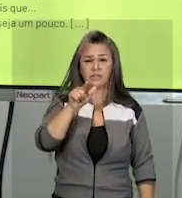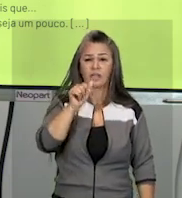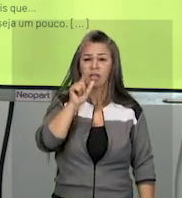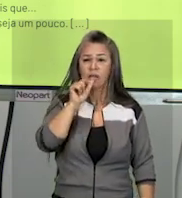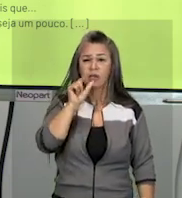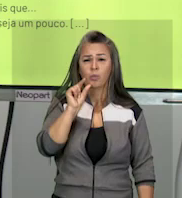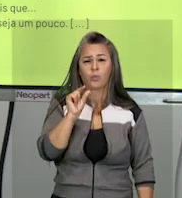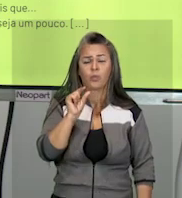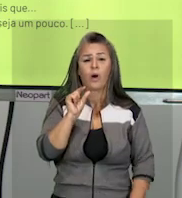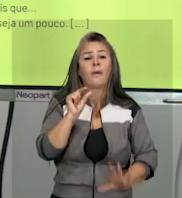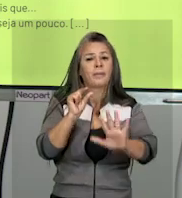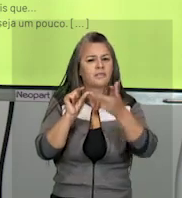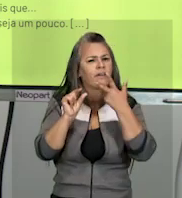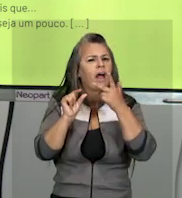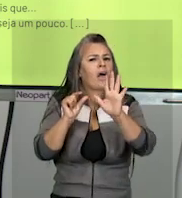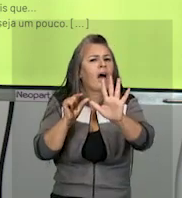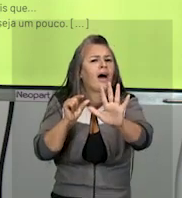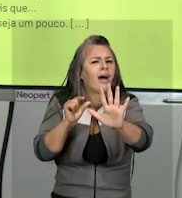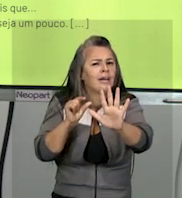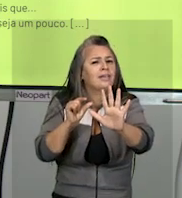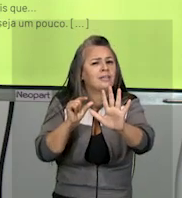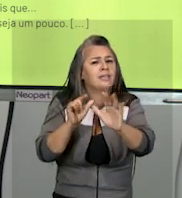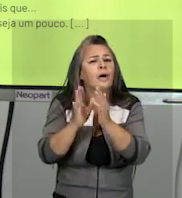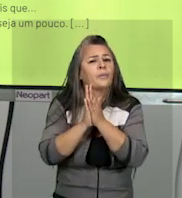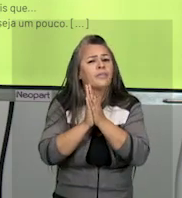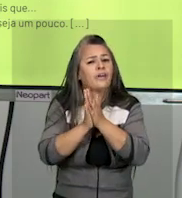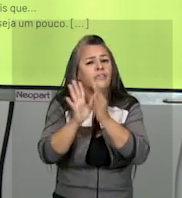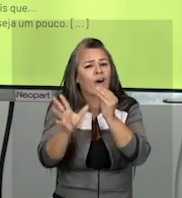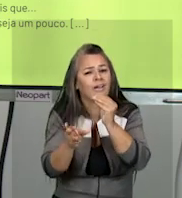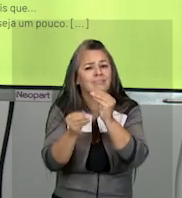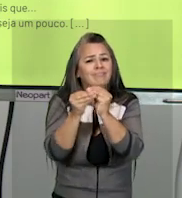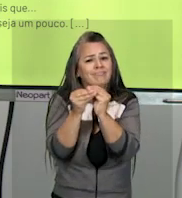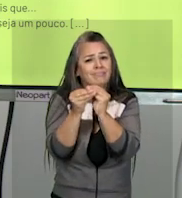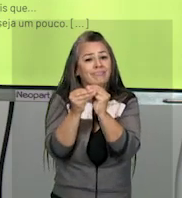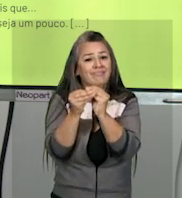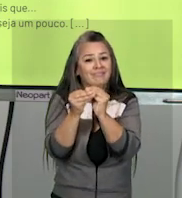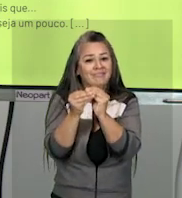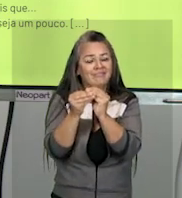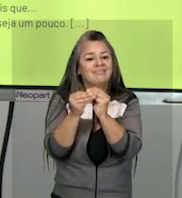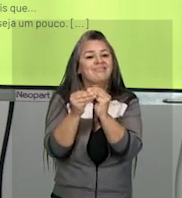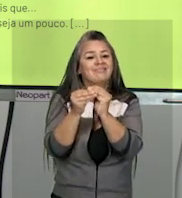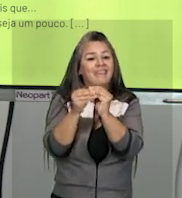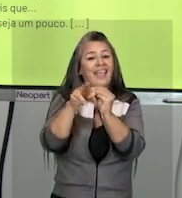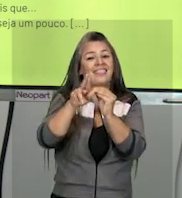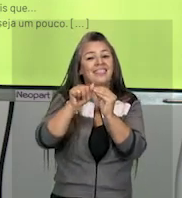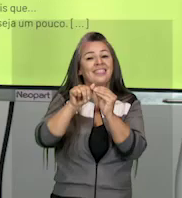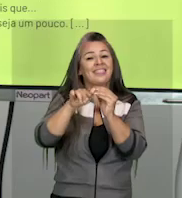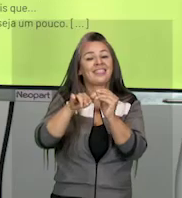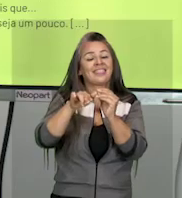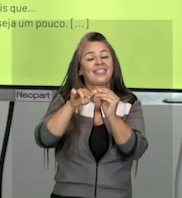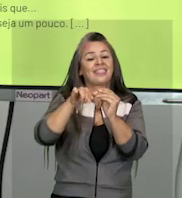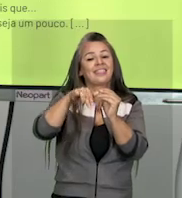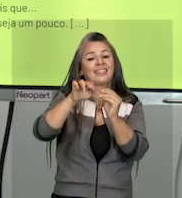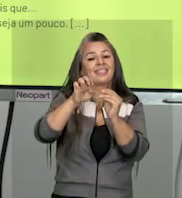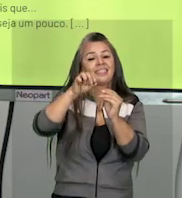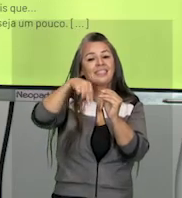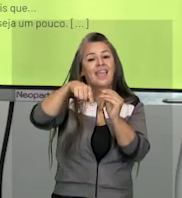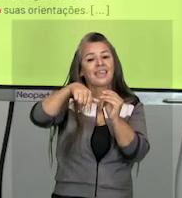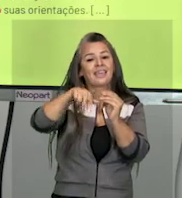mas beba um pouco, nem que seja um pouco, abra só uma exceção, conceda-se isso, tá vendo? Isso é